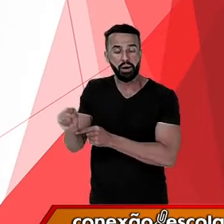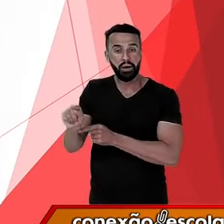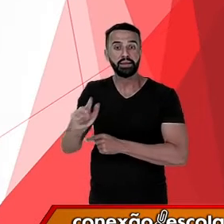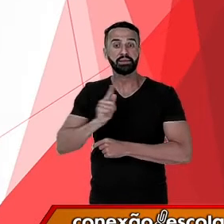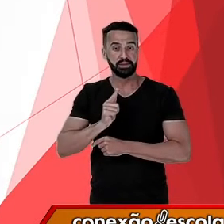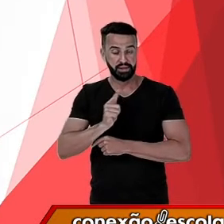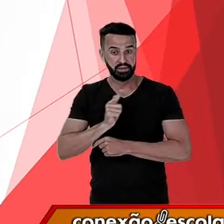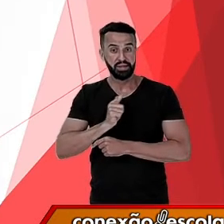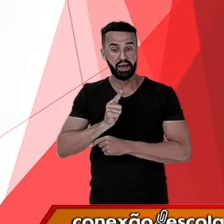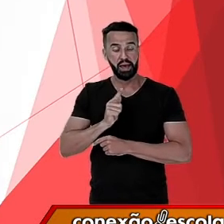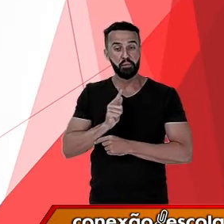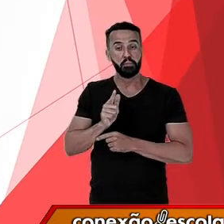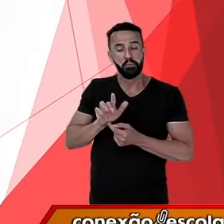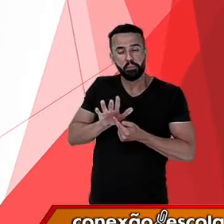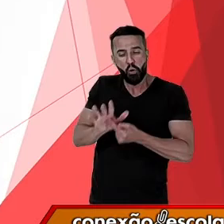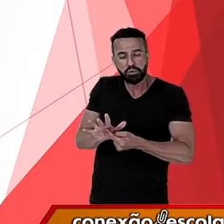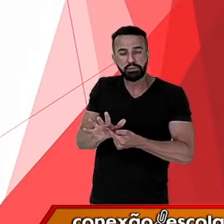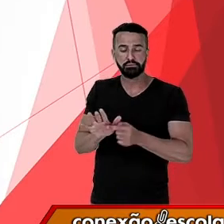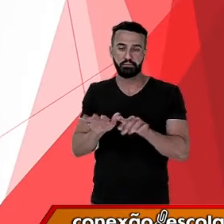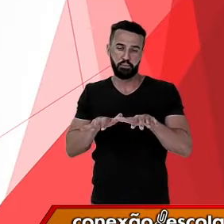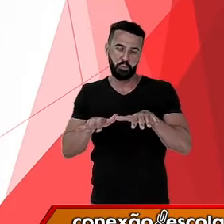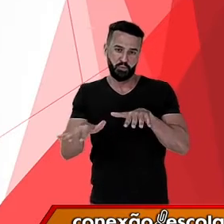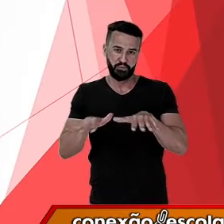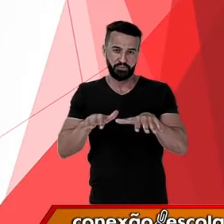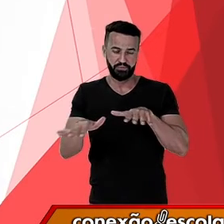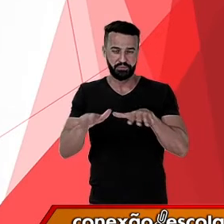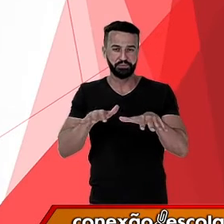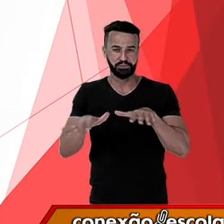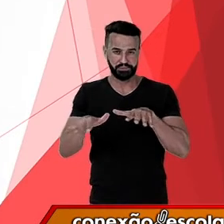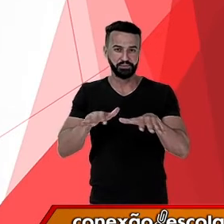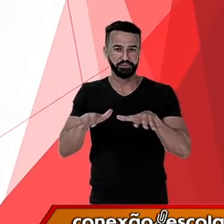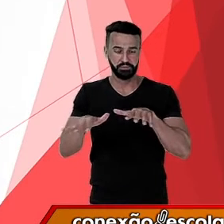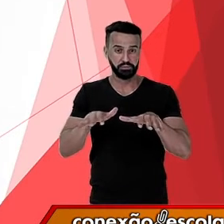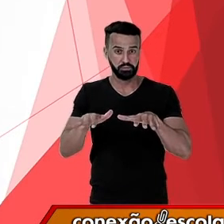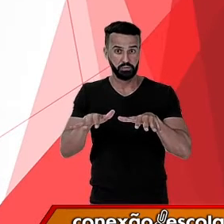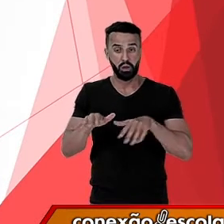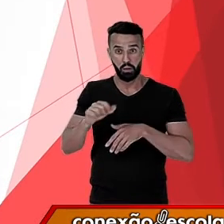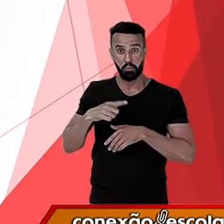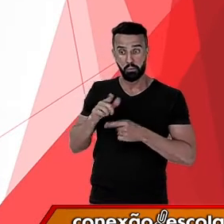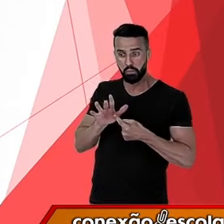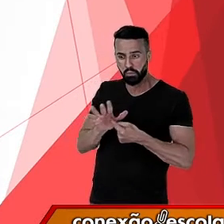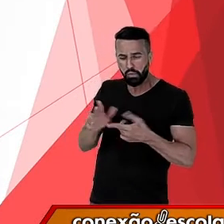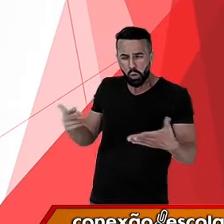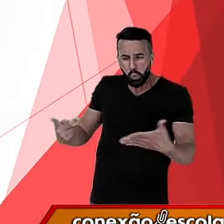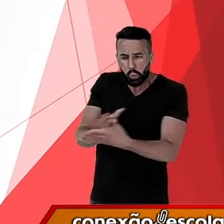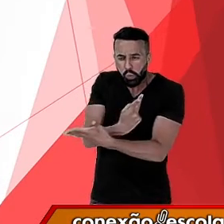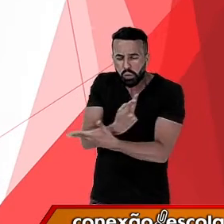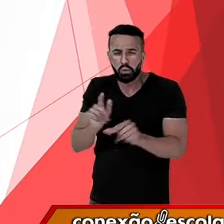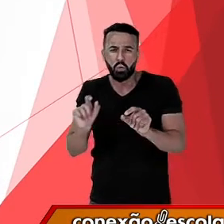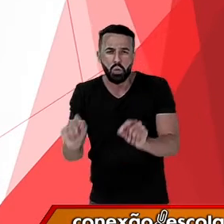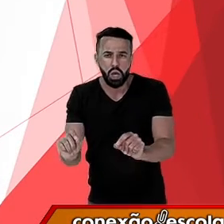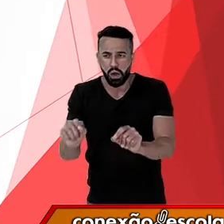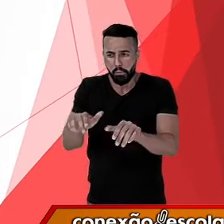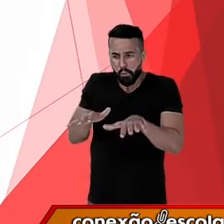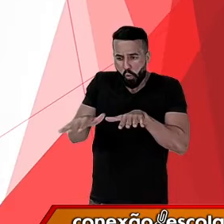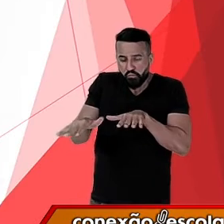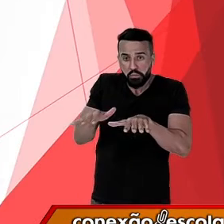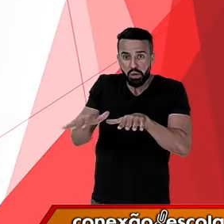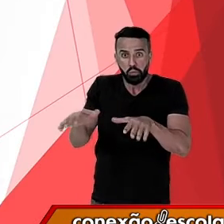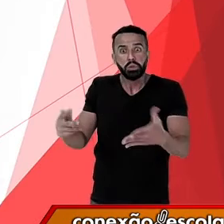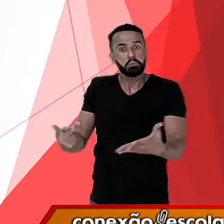uma linha de movimento. Então, quer dizer que está acontecendo alguma ação, algum movimento naquele